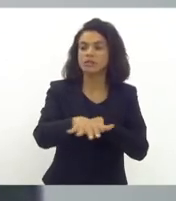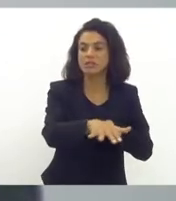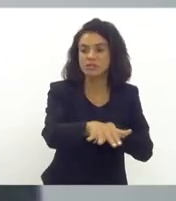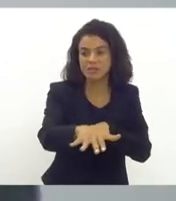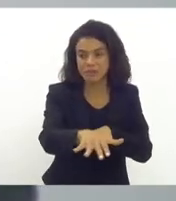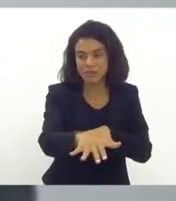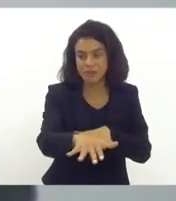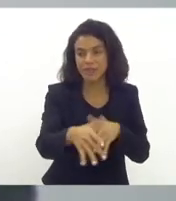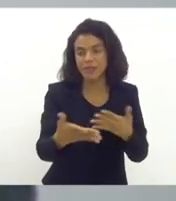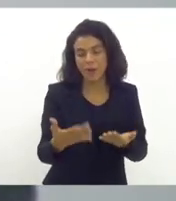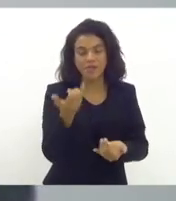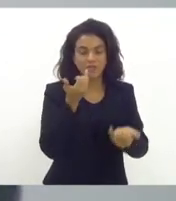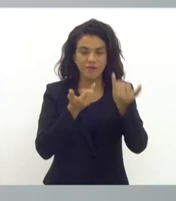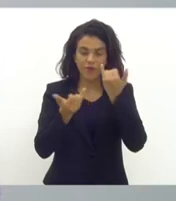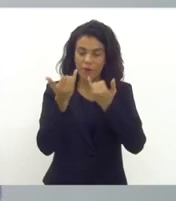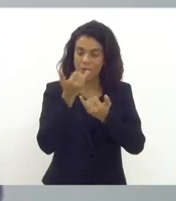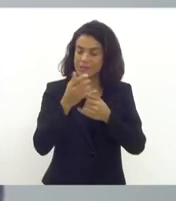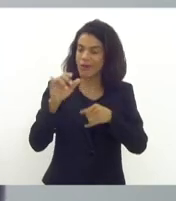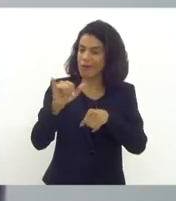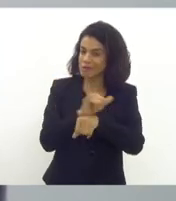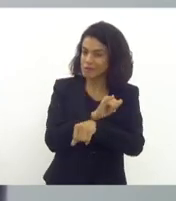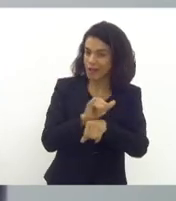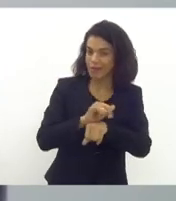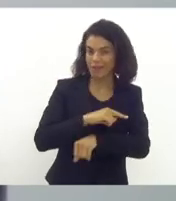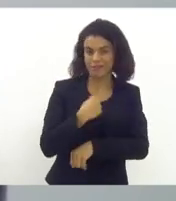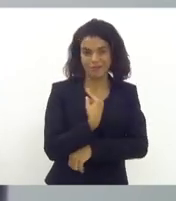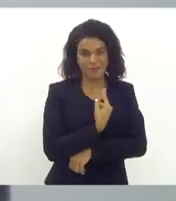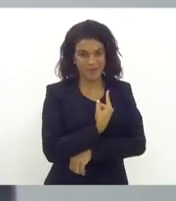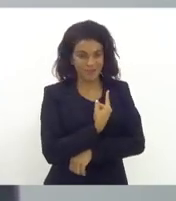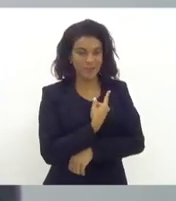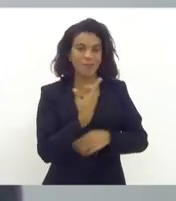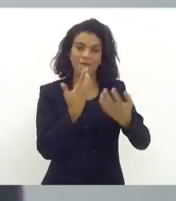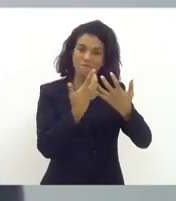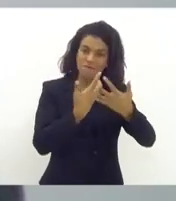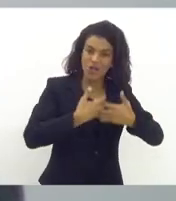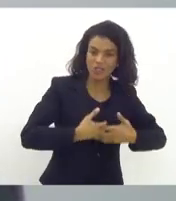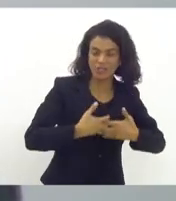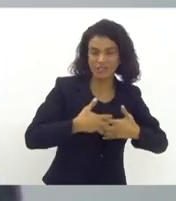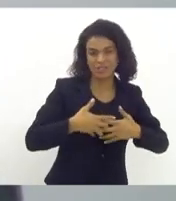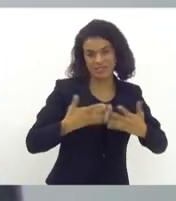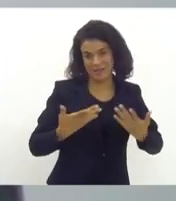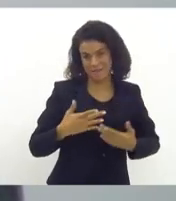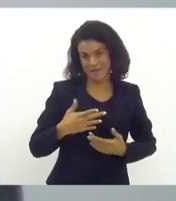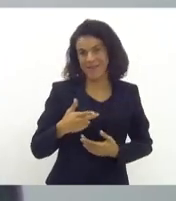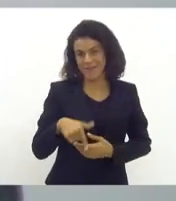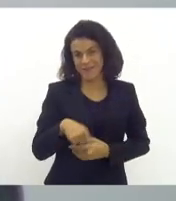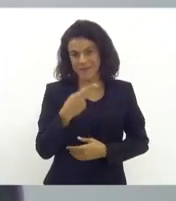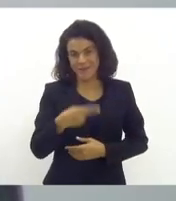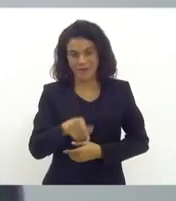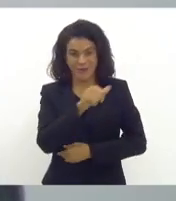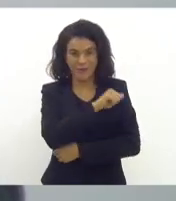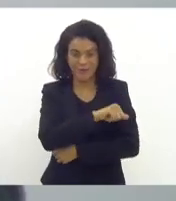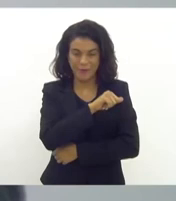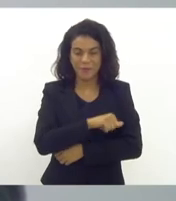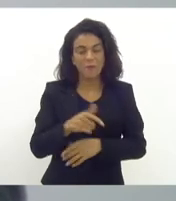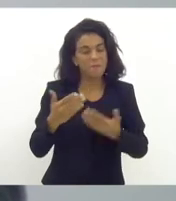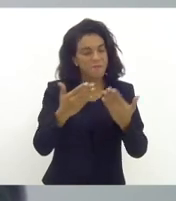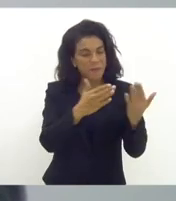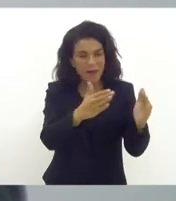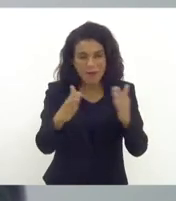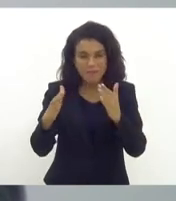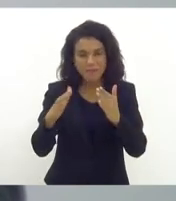senhor são também estratégicas para o funcionamento da cidade então a sua ressaltar isso no mais Parabéns